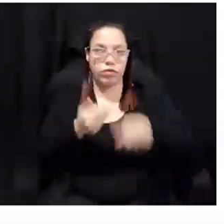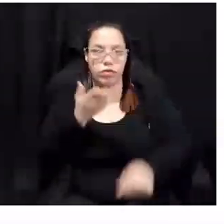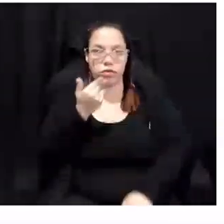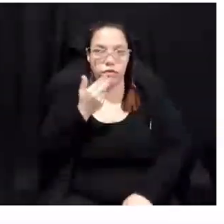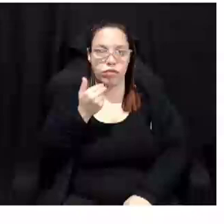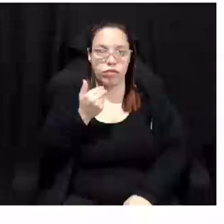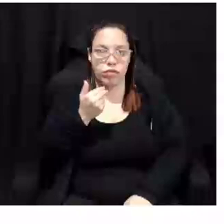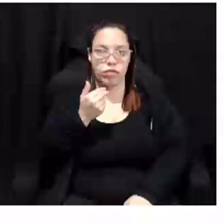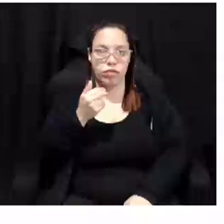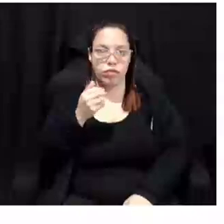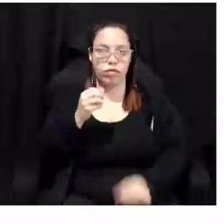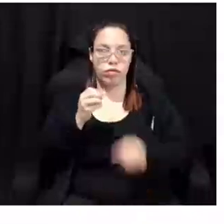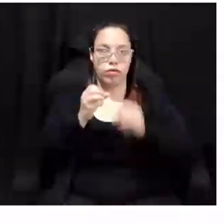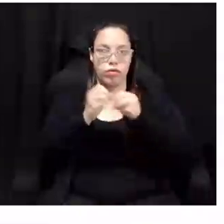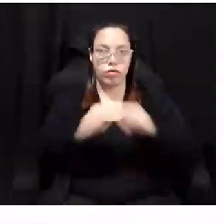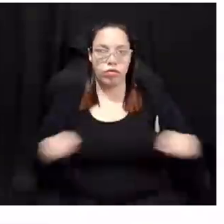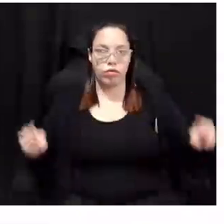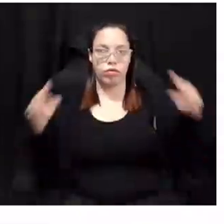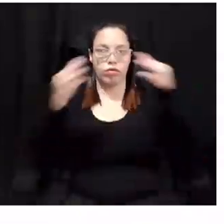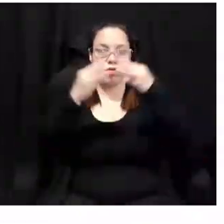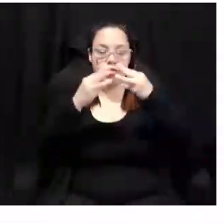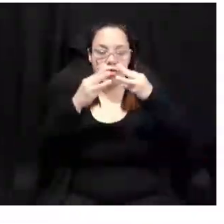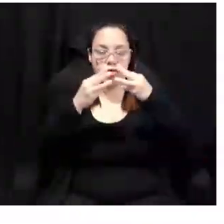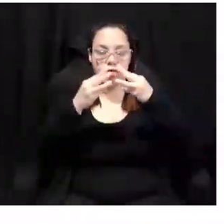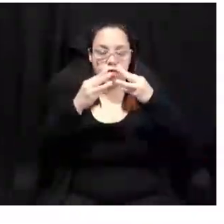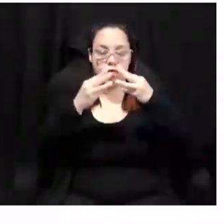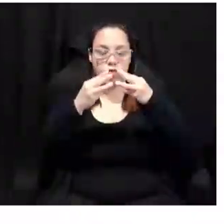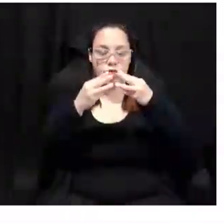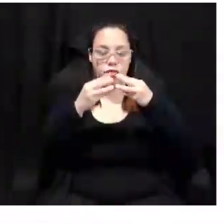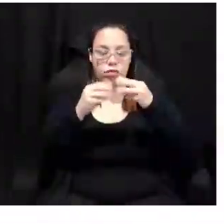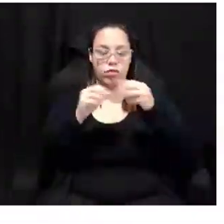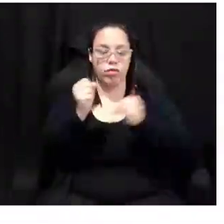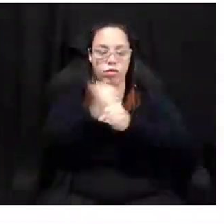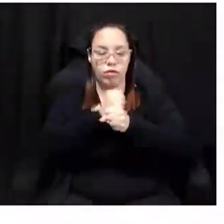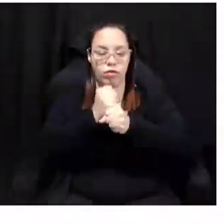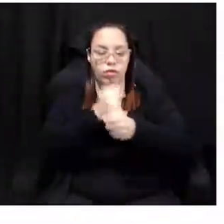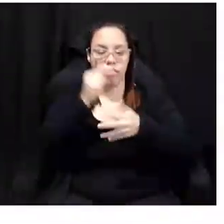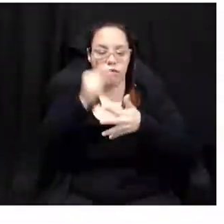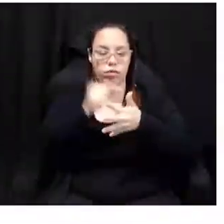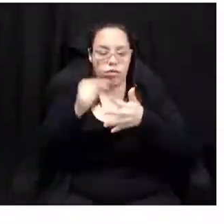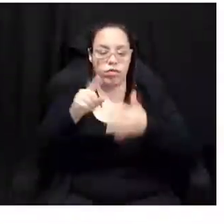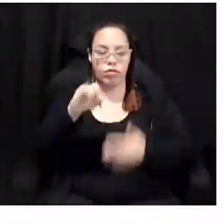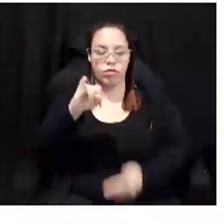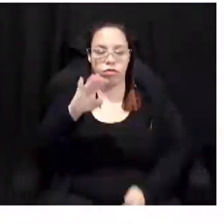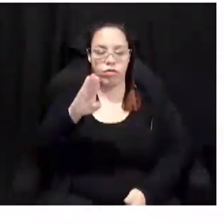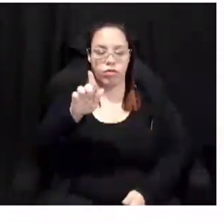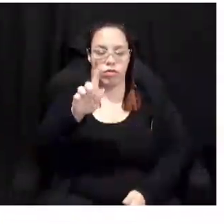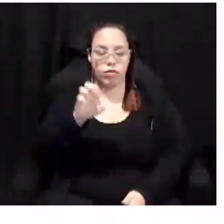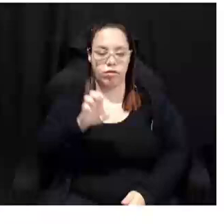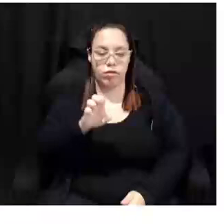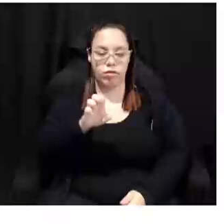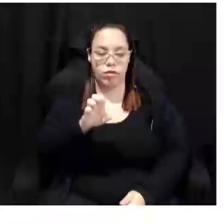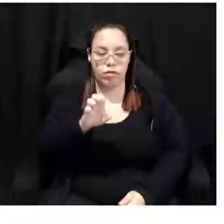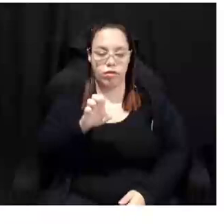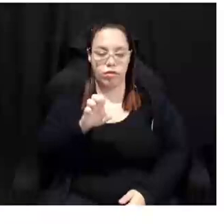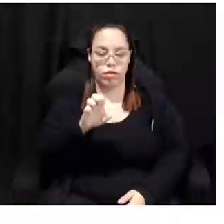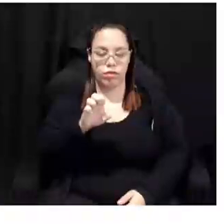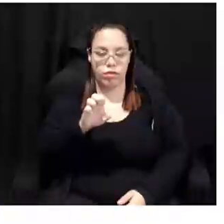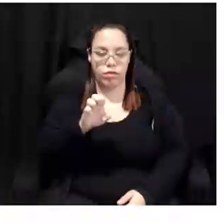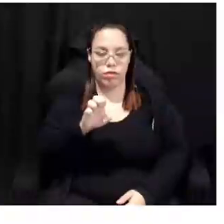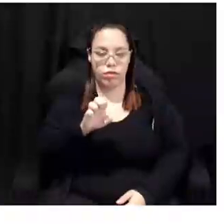a Organização das Nações Unidas. Todo ano, aponta o IBGE, Instituto Brasileiro de Geografia e